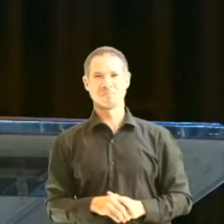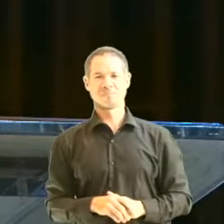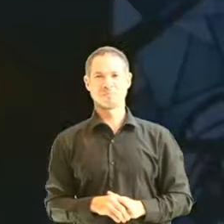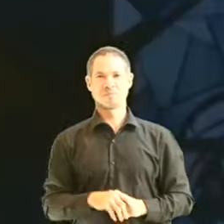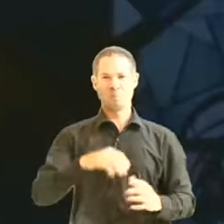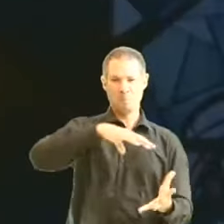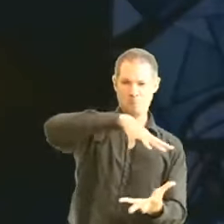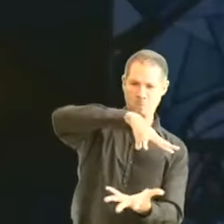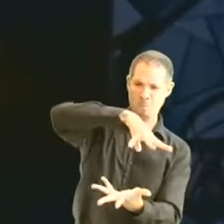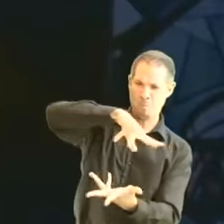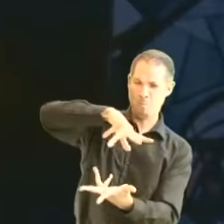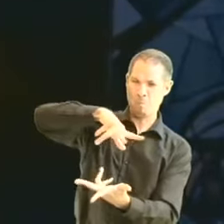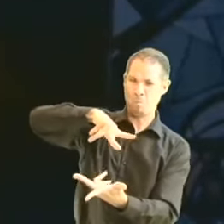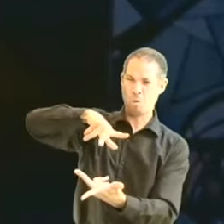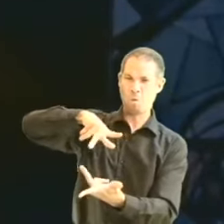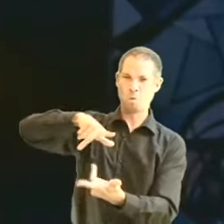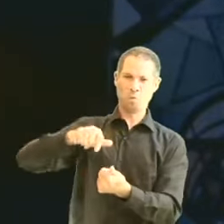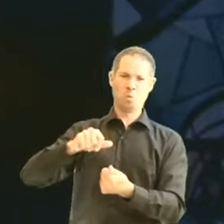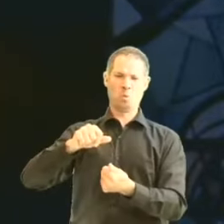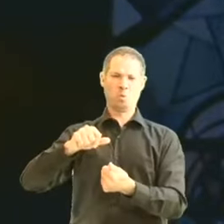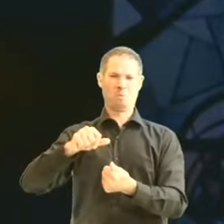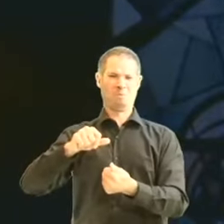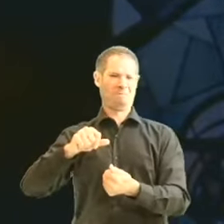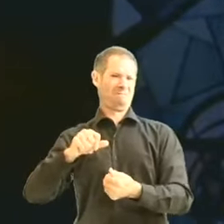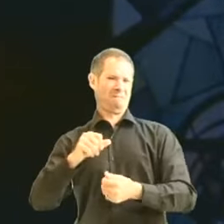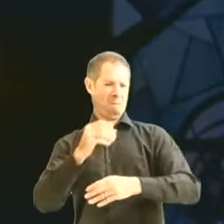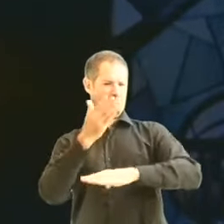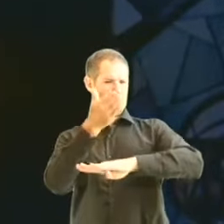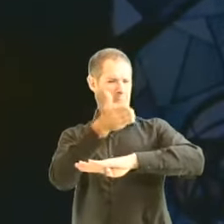Num mundo que se diz pós-cristão,